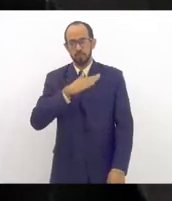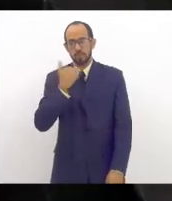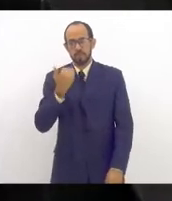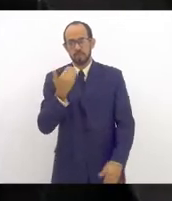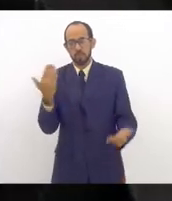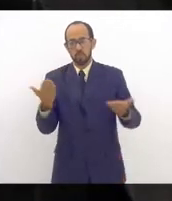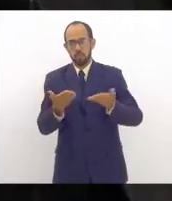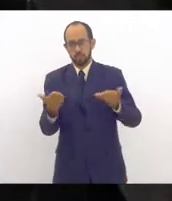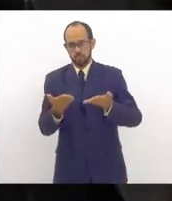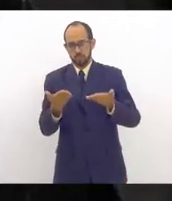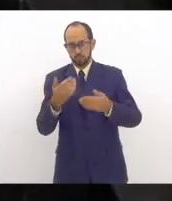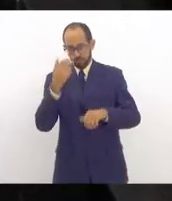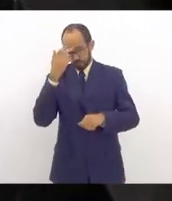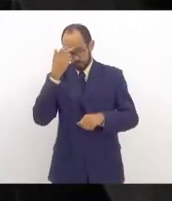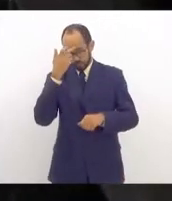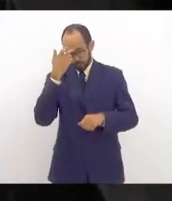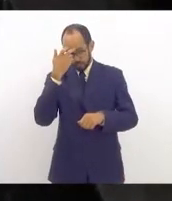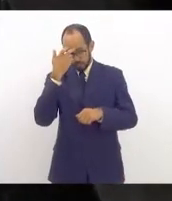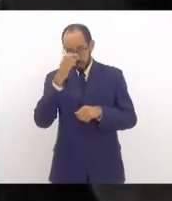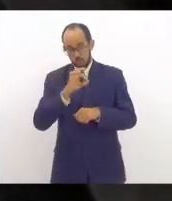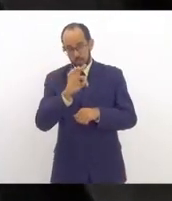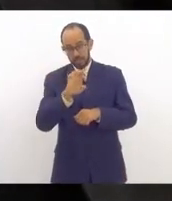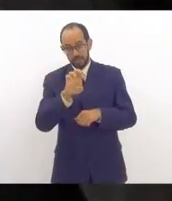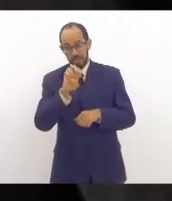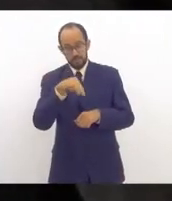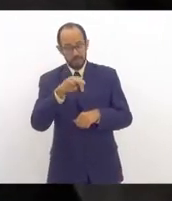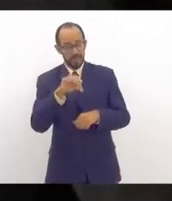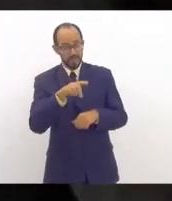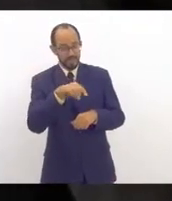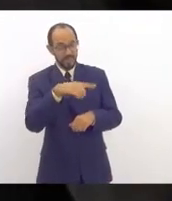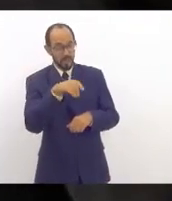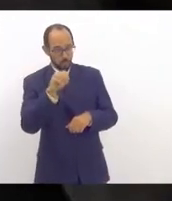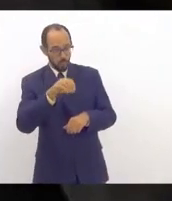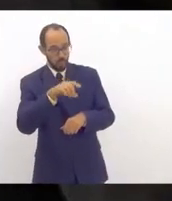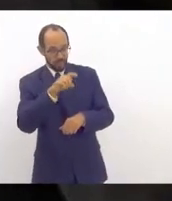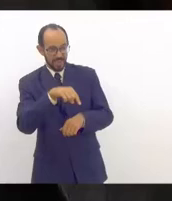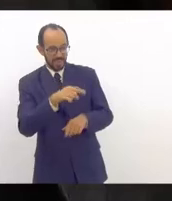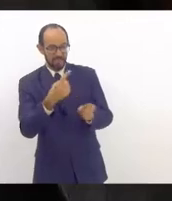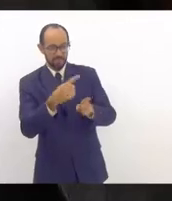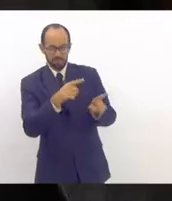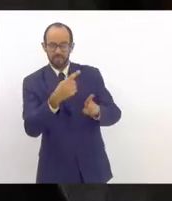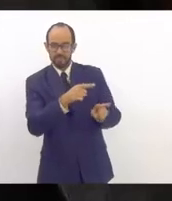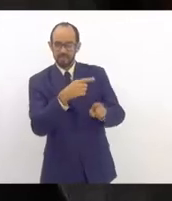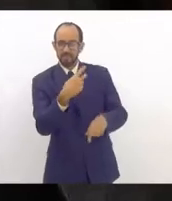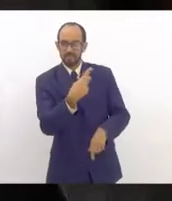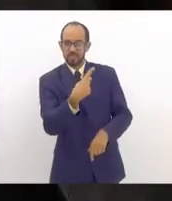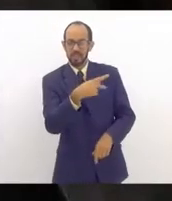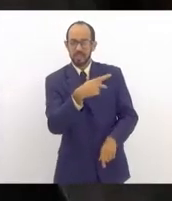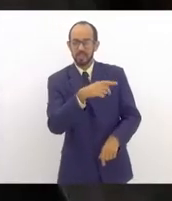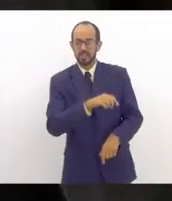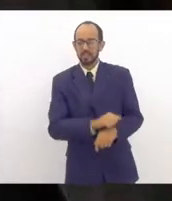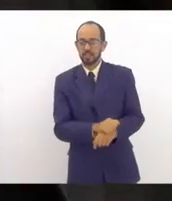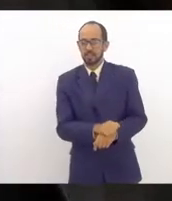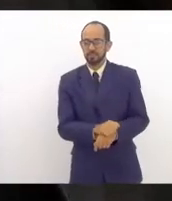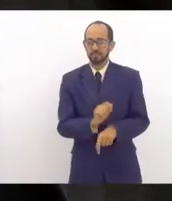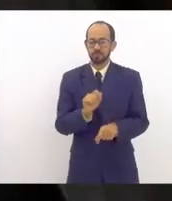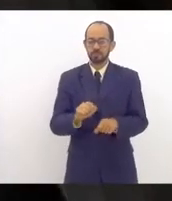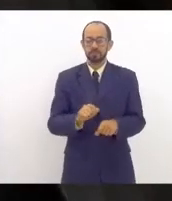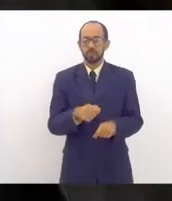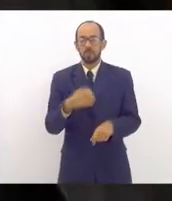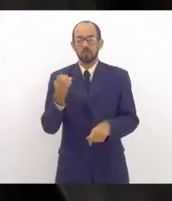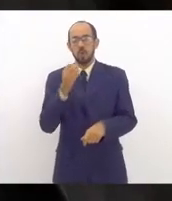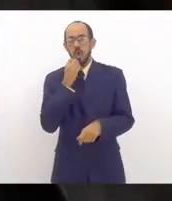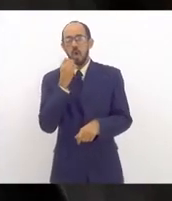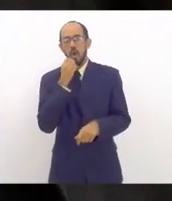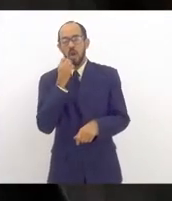o Tremendão Como era chamado né na época da Jovem Guarda evidentemente que